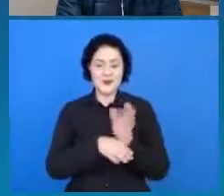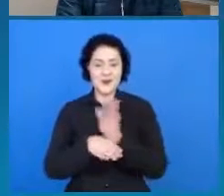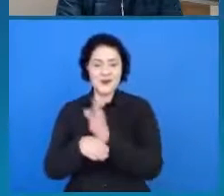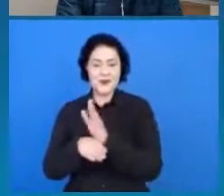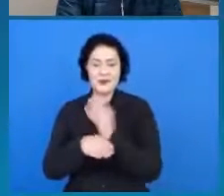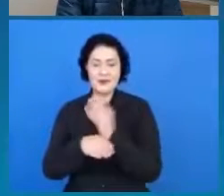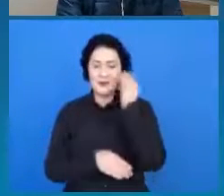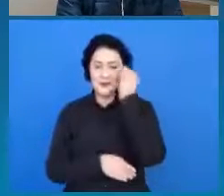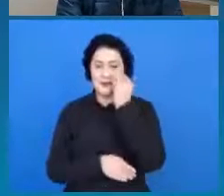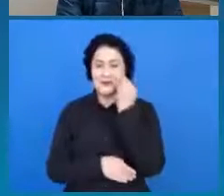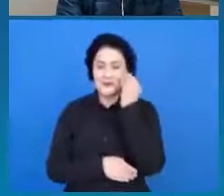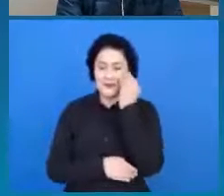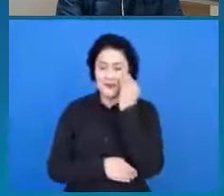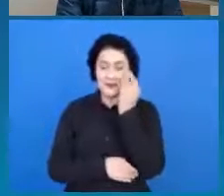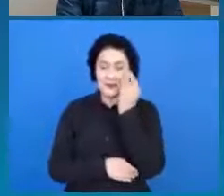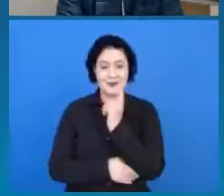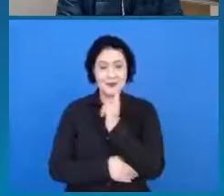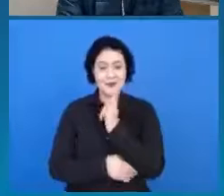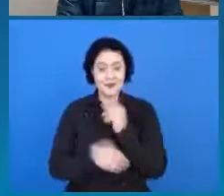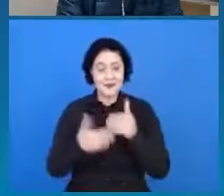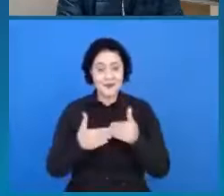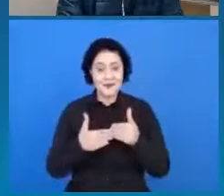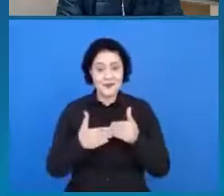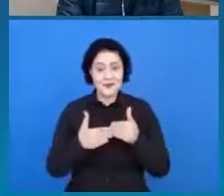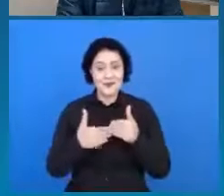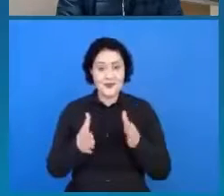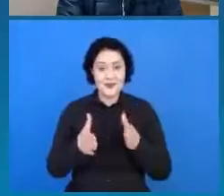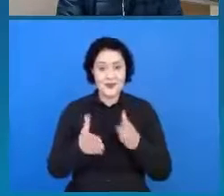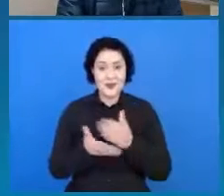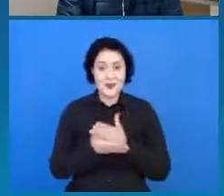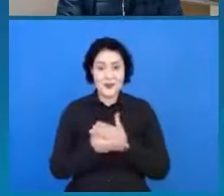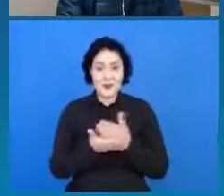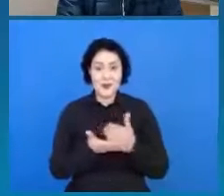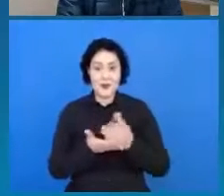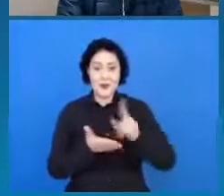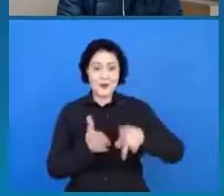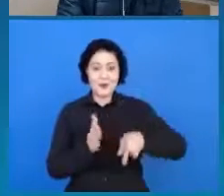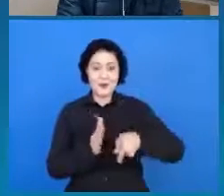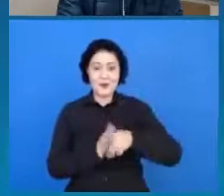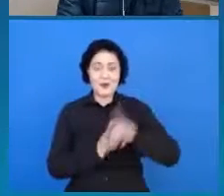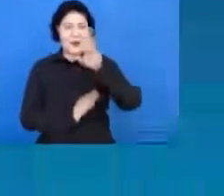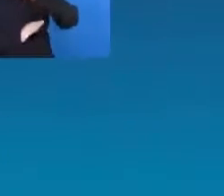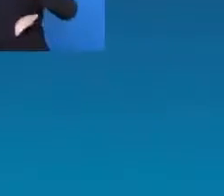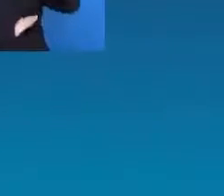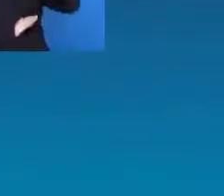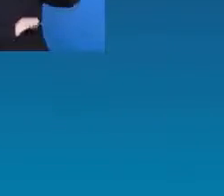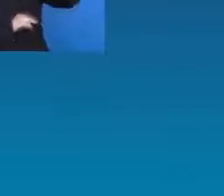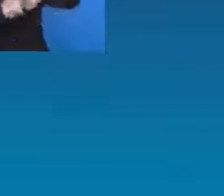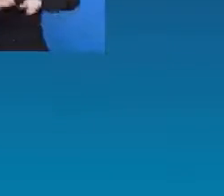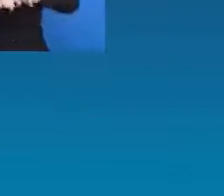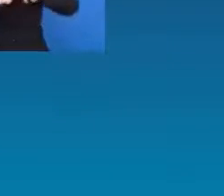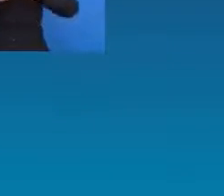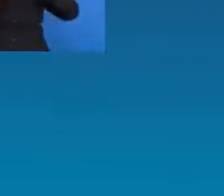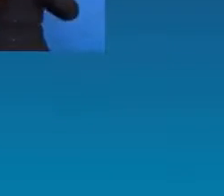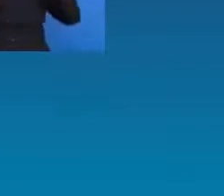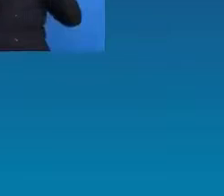experiência e lançando um piloto que foi o Deus da natureza acredita